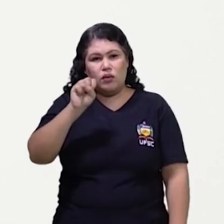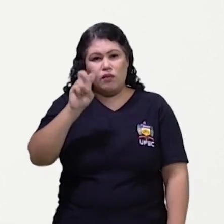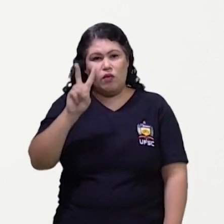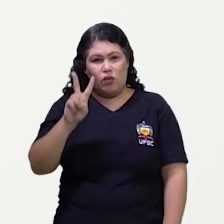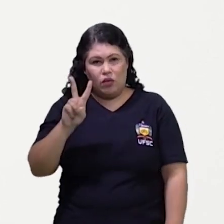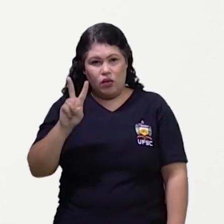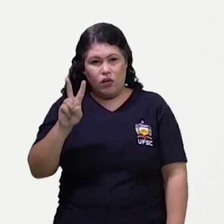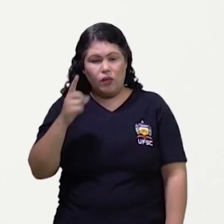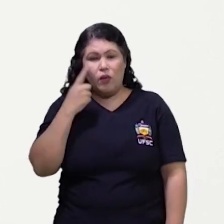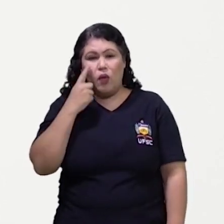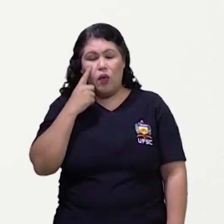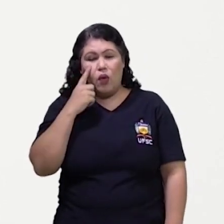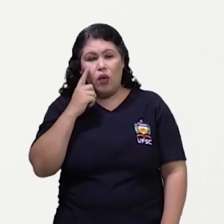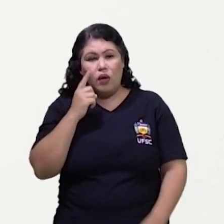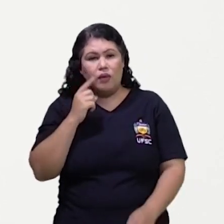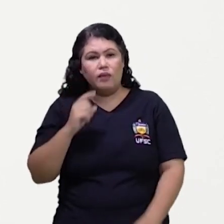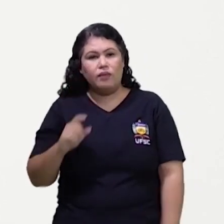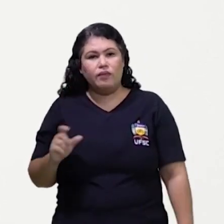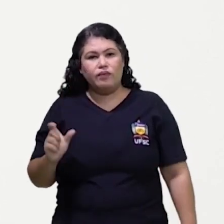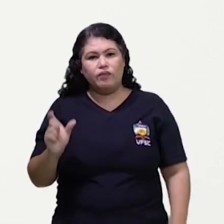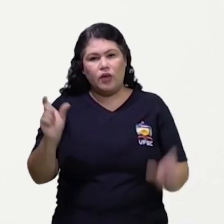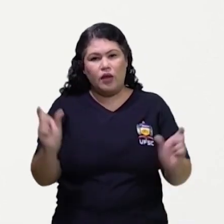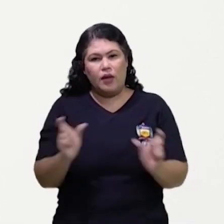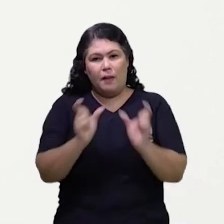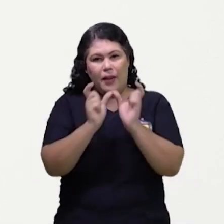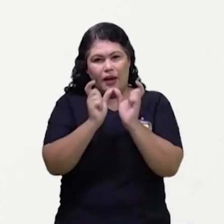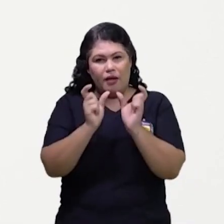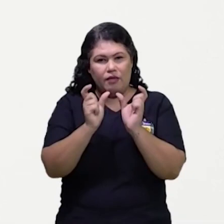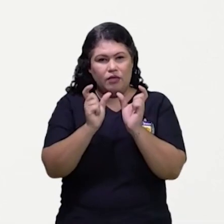aqui, ó. Deixa eu mostrar para vocês, ó. Ok?